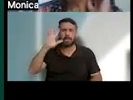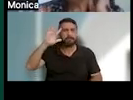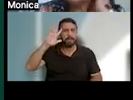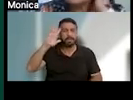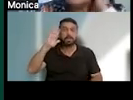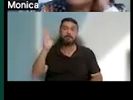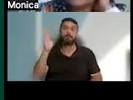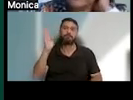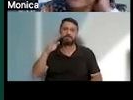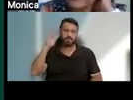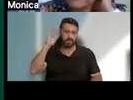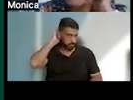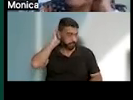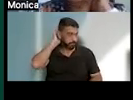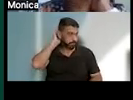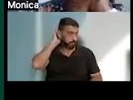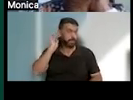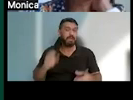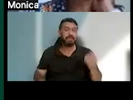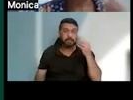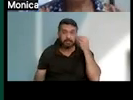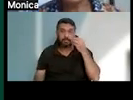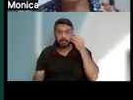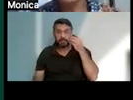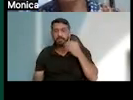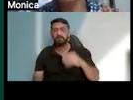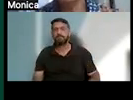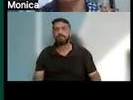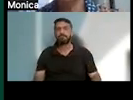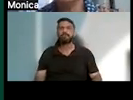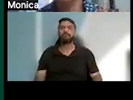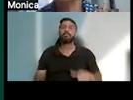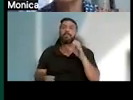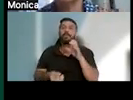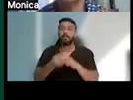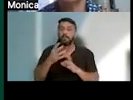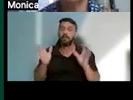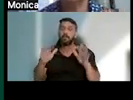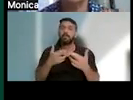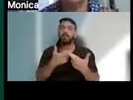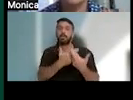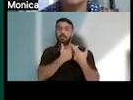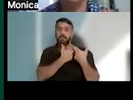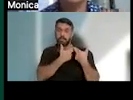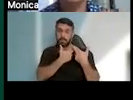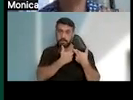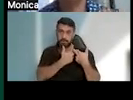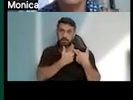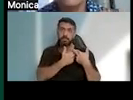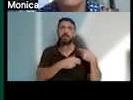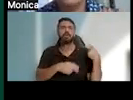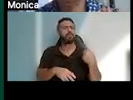Então, eles tentam, uhum, criar uma grande responsabilidade, a todas